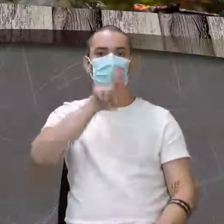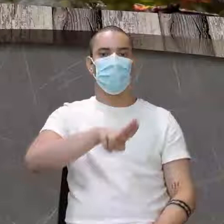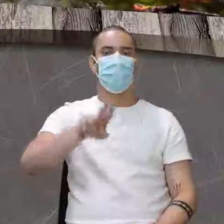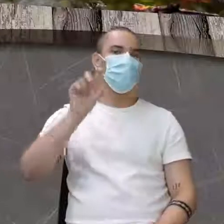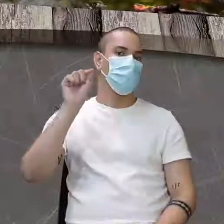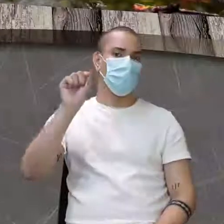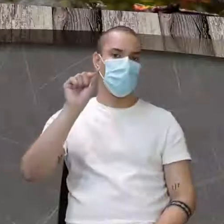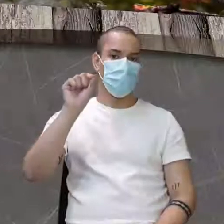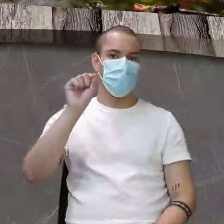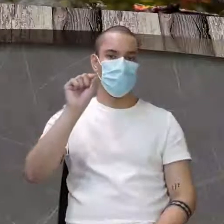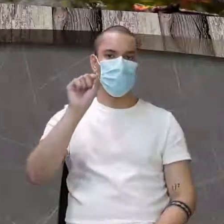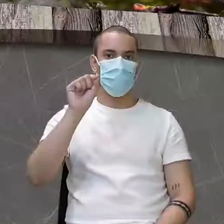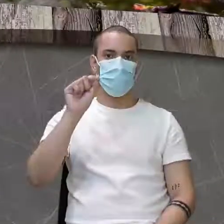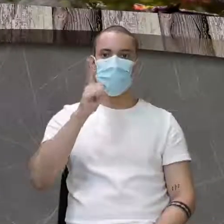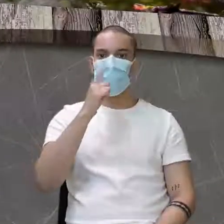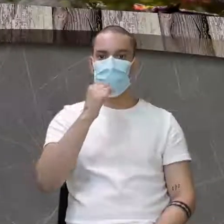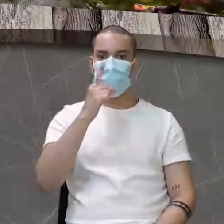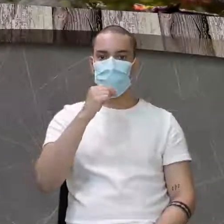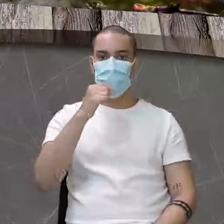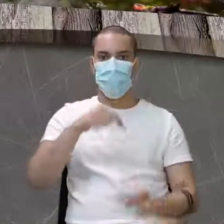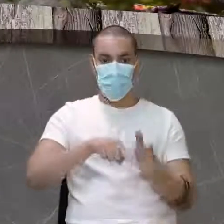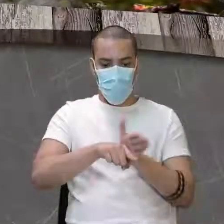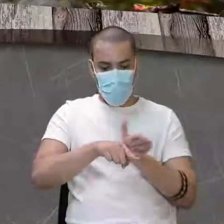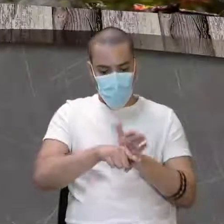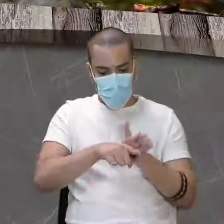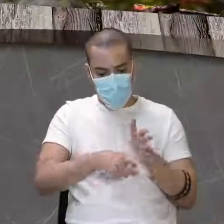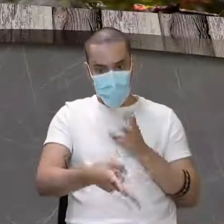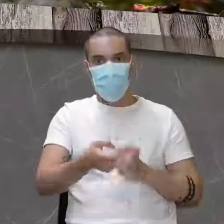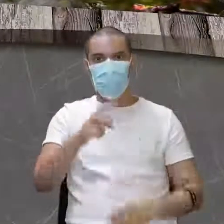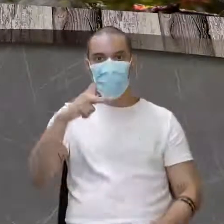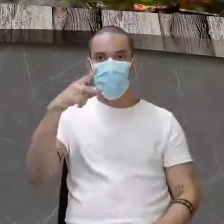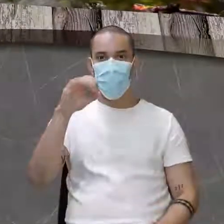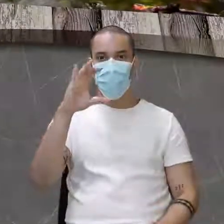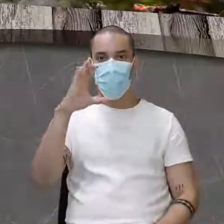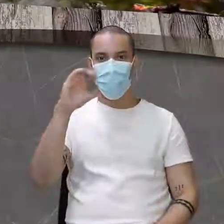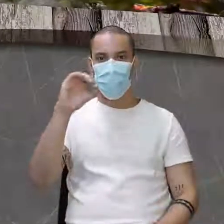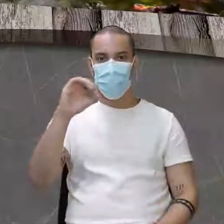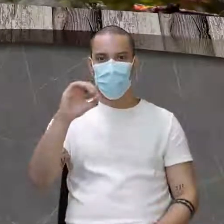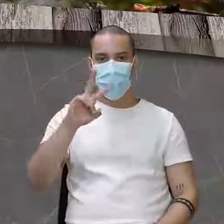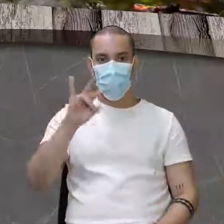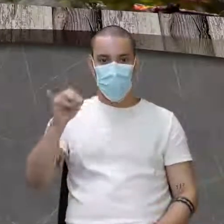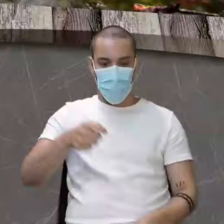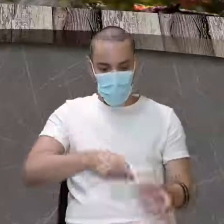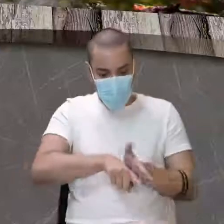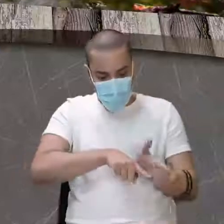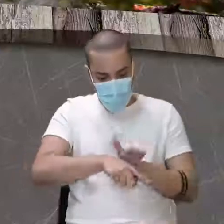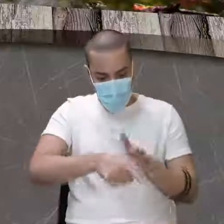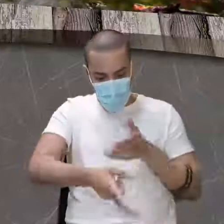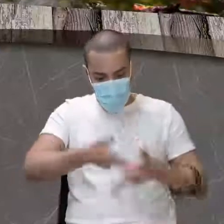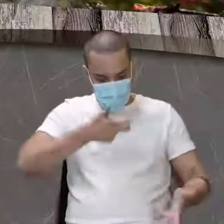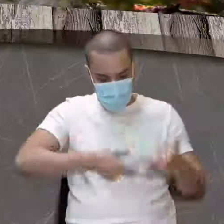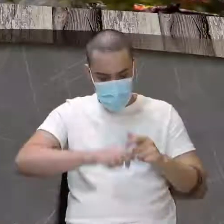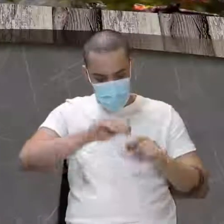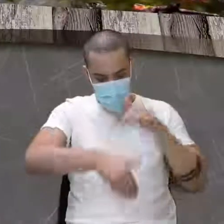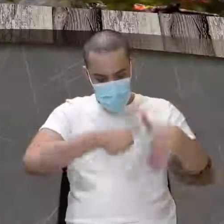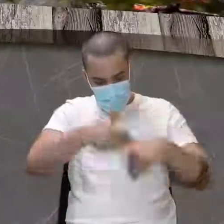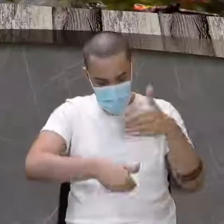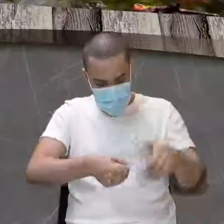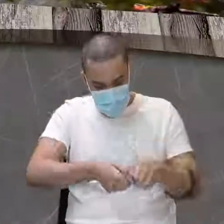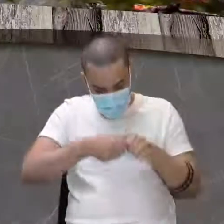utilizar o quê? Aquelas águas subterrâneas, onde a gente vai cavar poços, né? E aí, artesiano, semi-artesiano, para